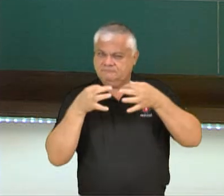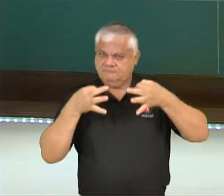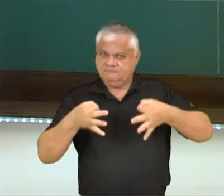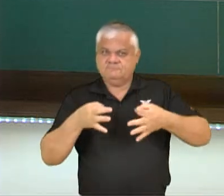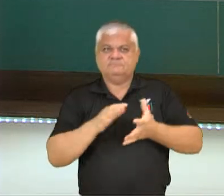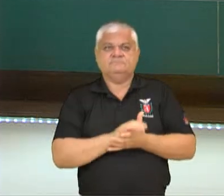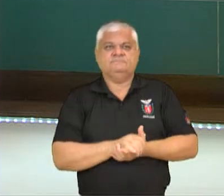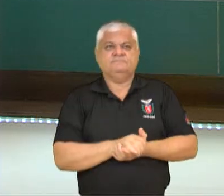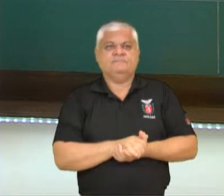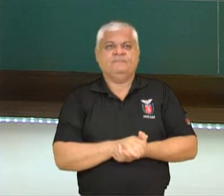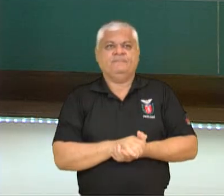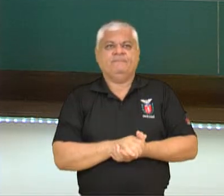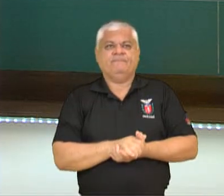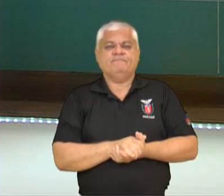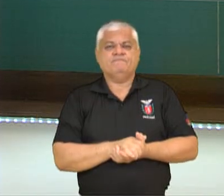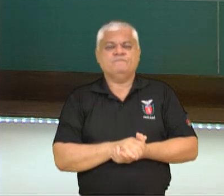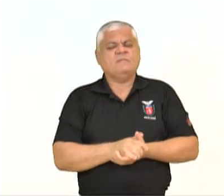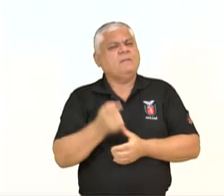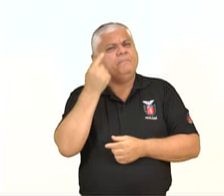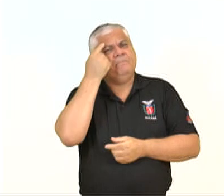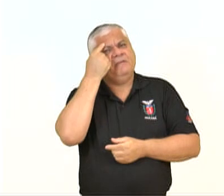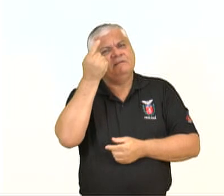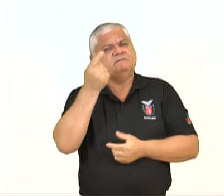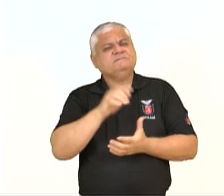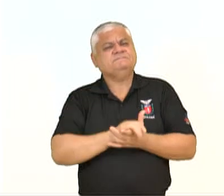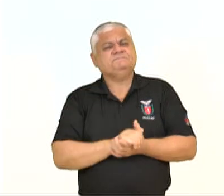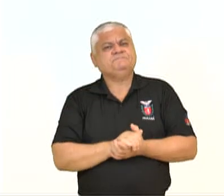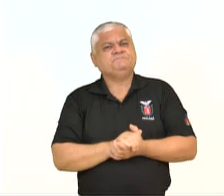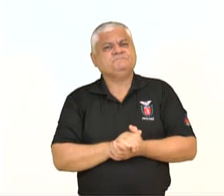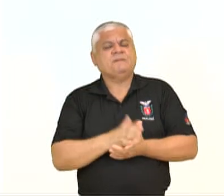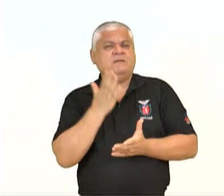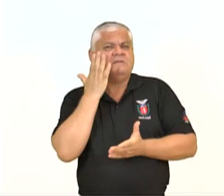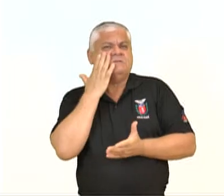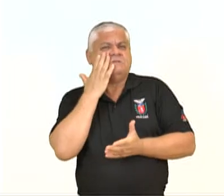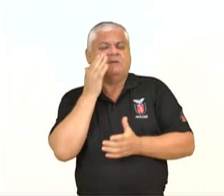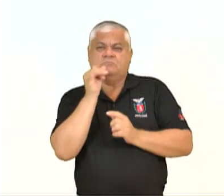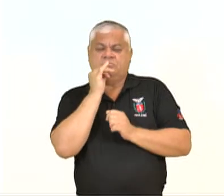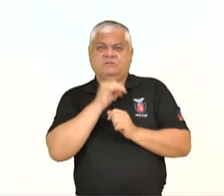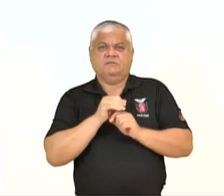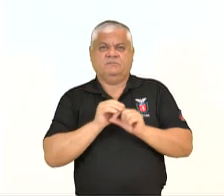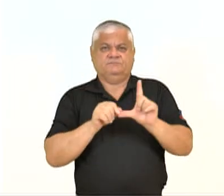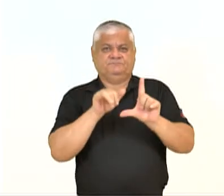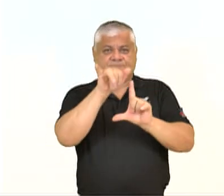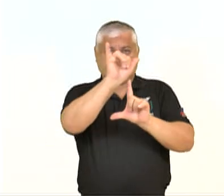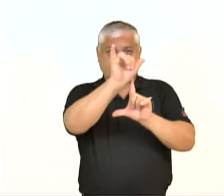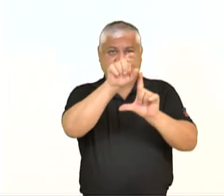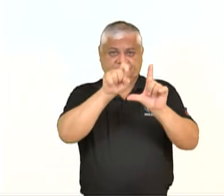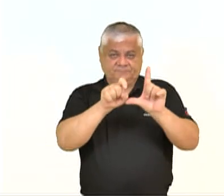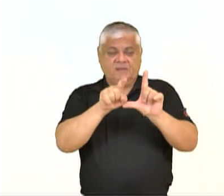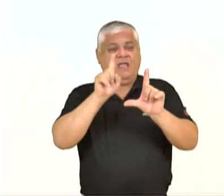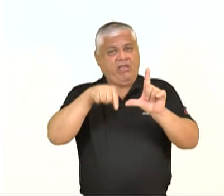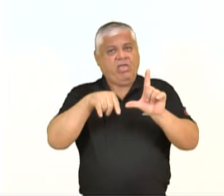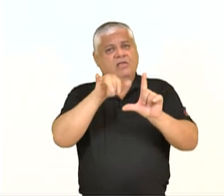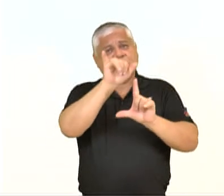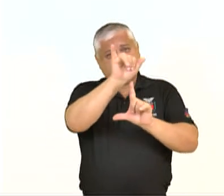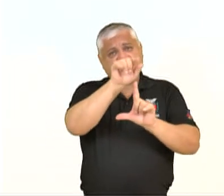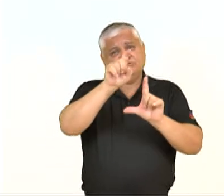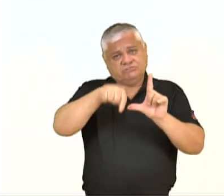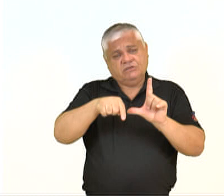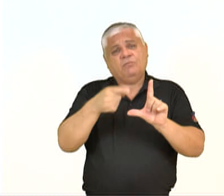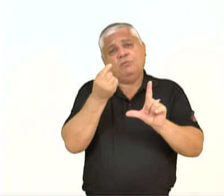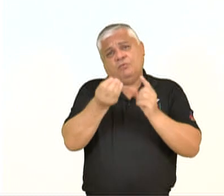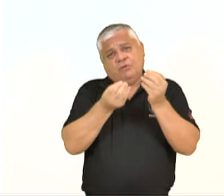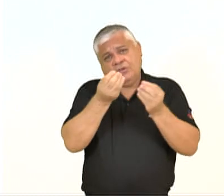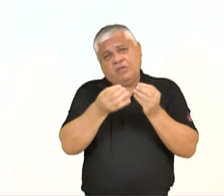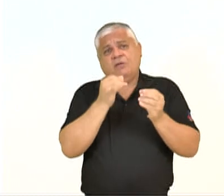quadráticas. Então vamos pensar um pouquinho. Sabemos que o gráfico de uma função quadrática é uma parábola. Parábola remete